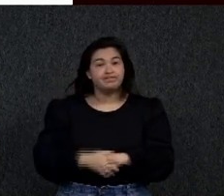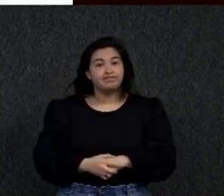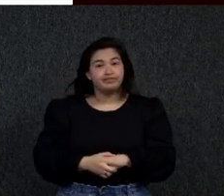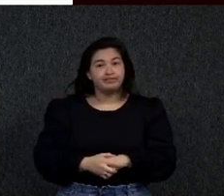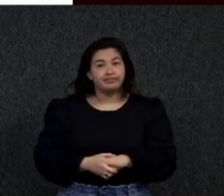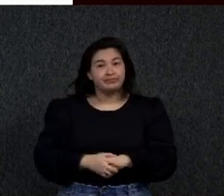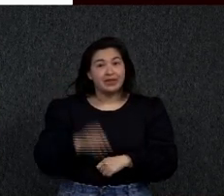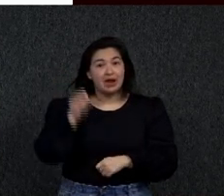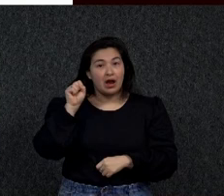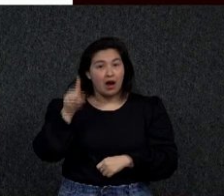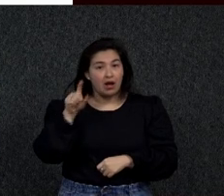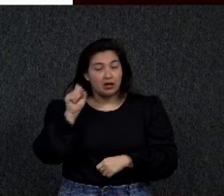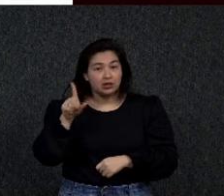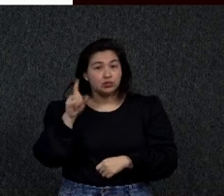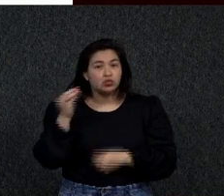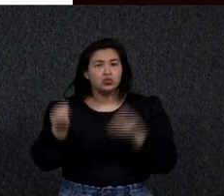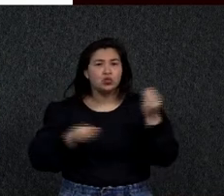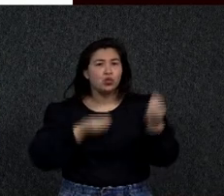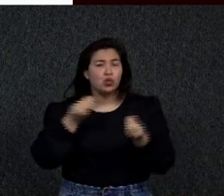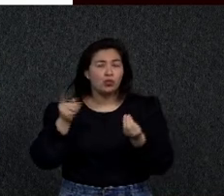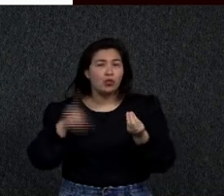escoamento 2.100 metros cúbicos